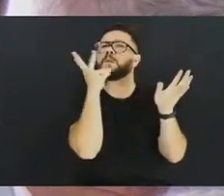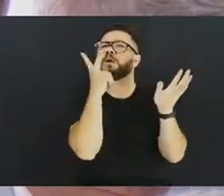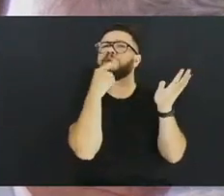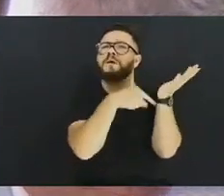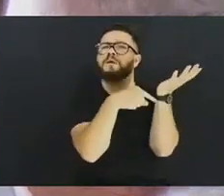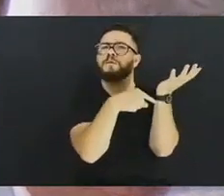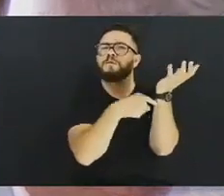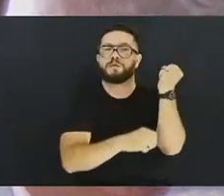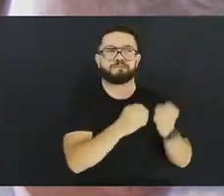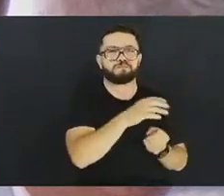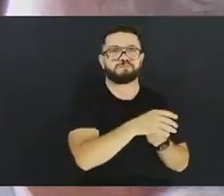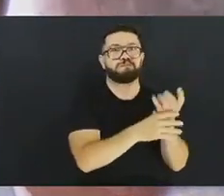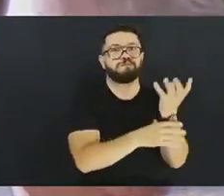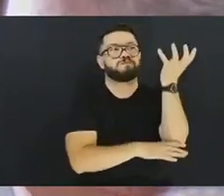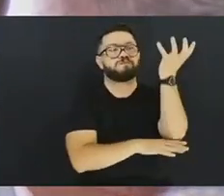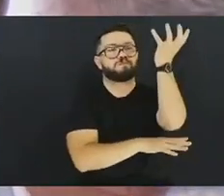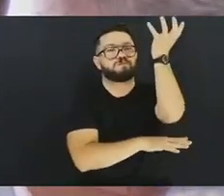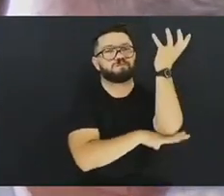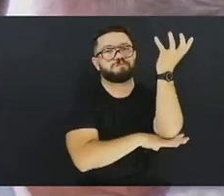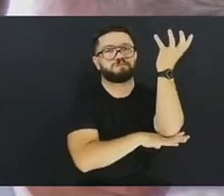ser utilizada, enfim, para